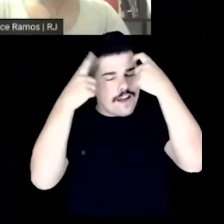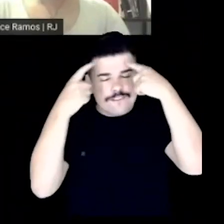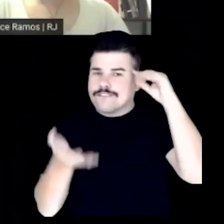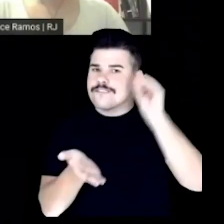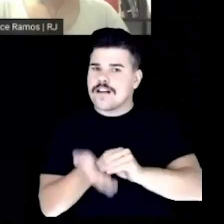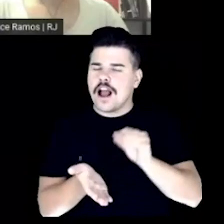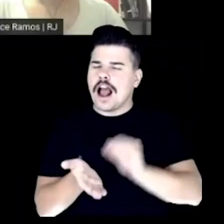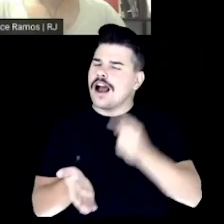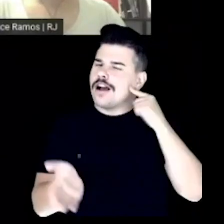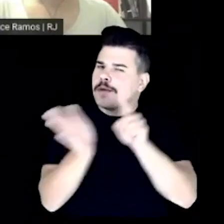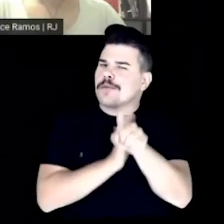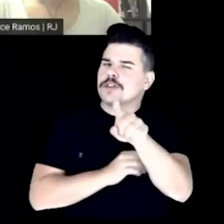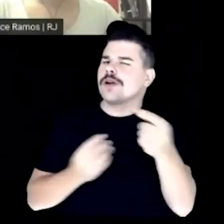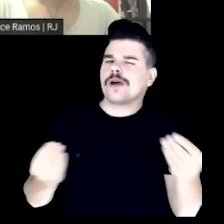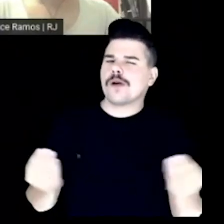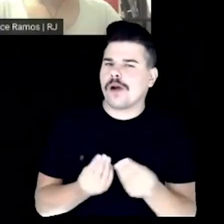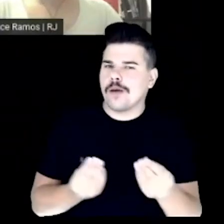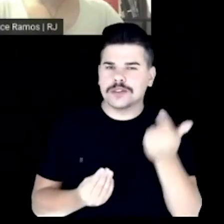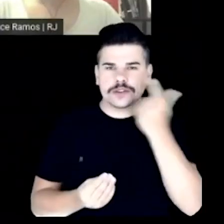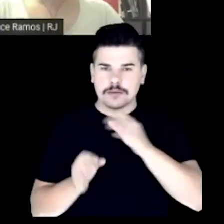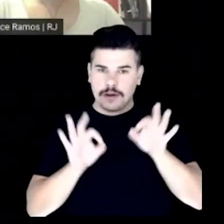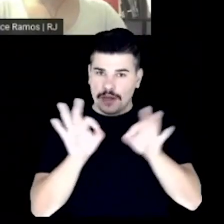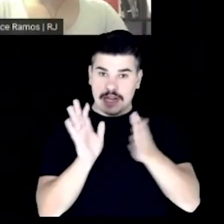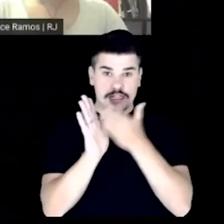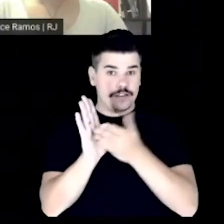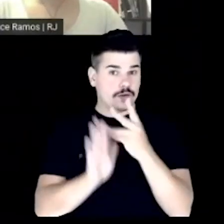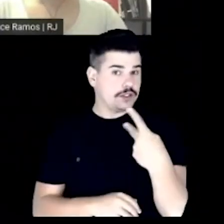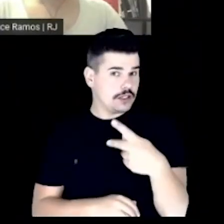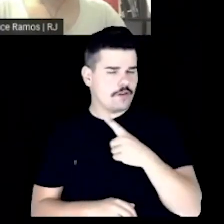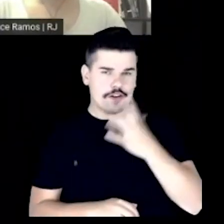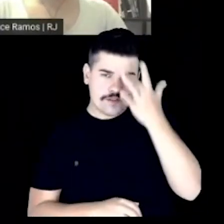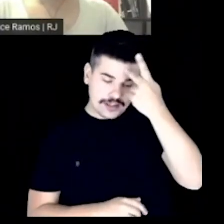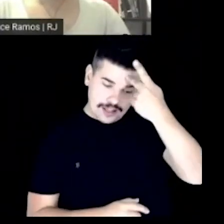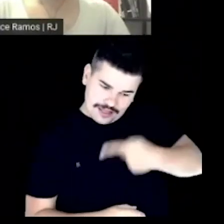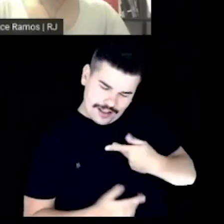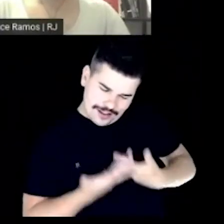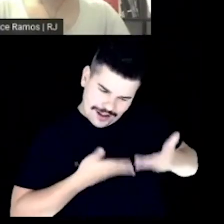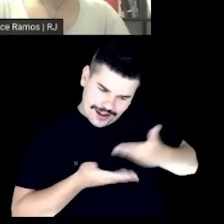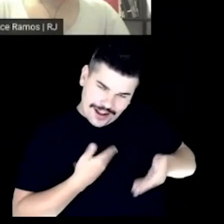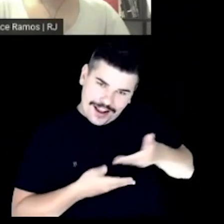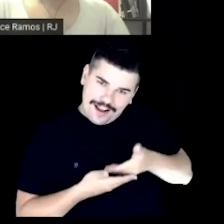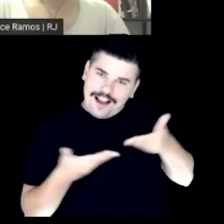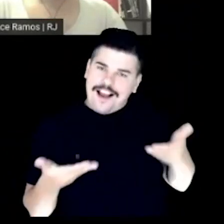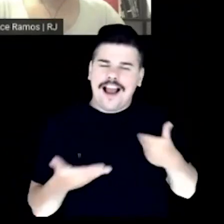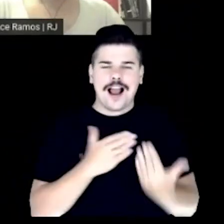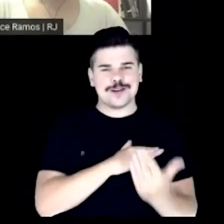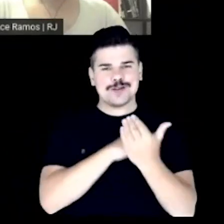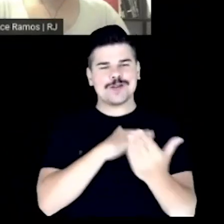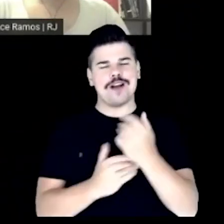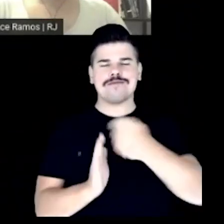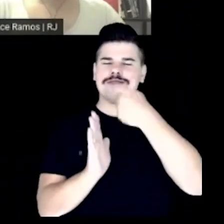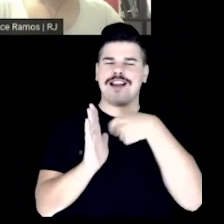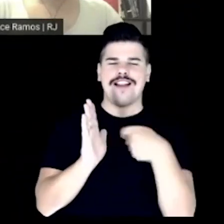criativo. Eu queria que, como foi para você também esse processo de você confeccionar o seu livro, se você teve esse diálogo interior, se ele te